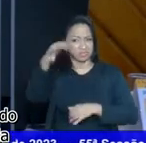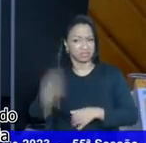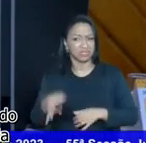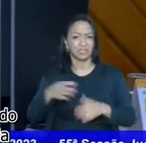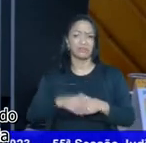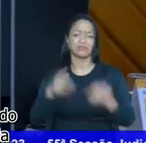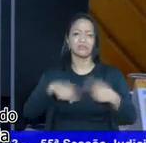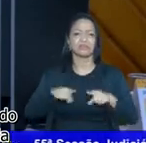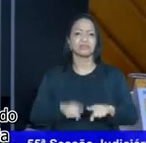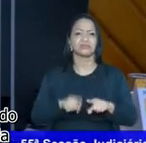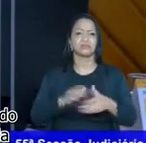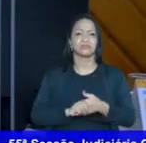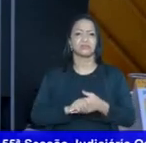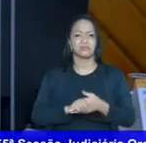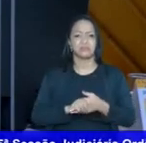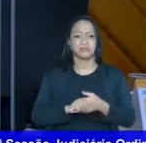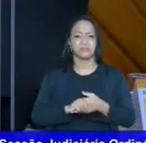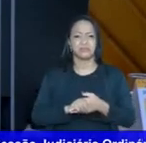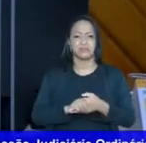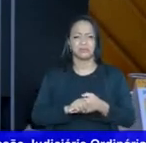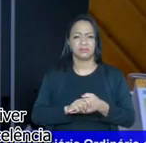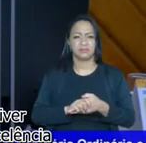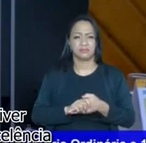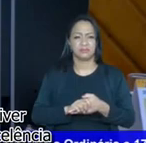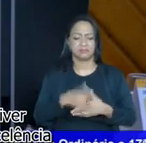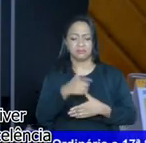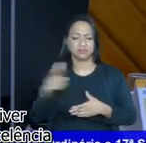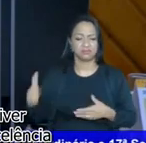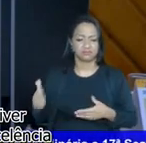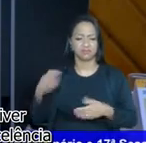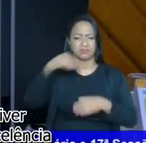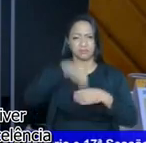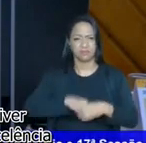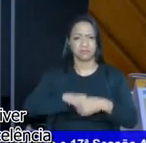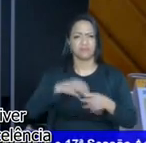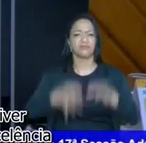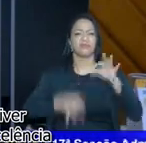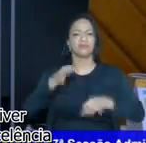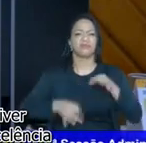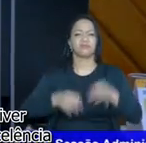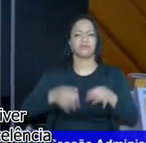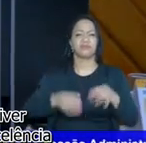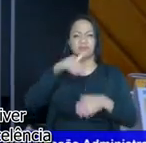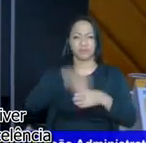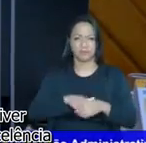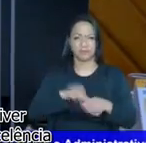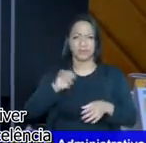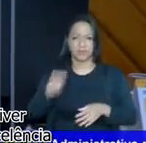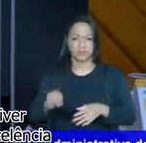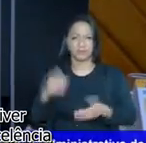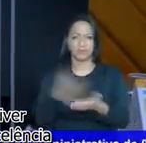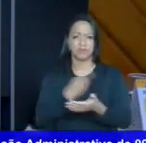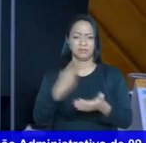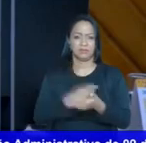Então, com a devida vênia, não existe dentro da Justiça Eleitoral, e aí, se eu estiver errado, terei todo o